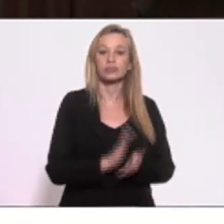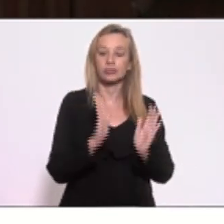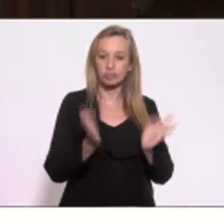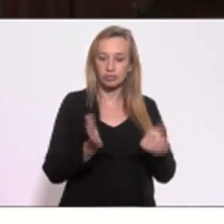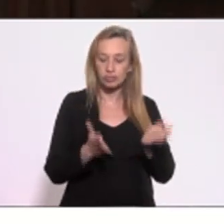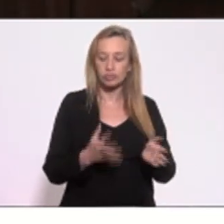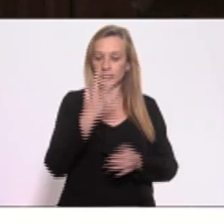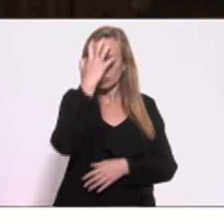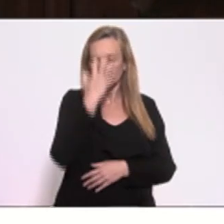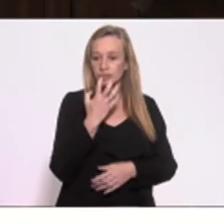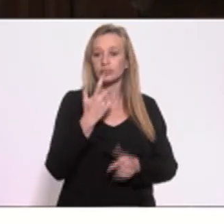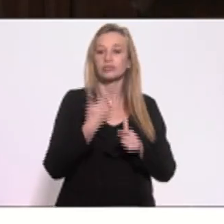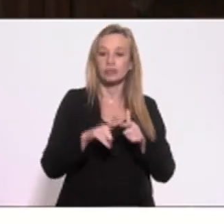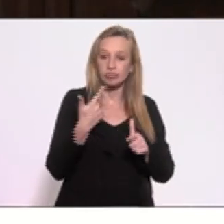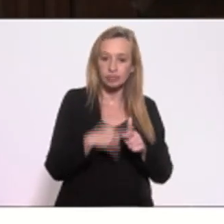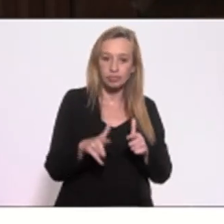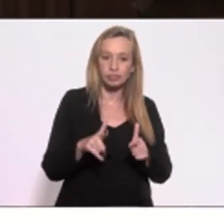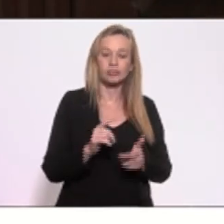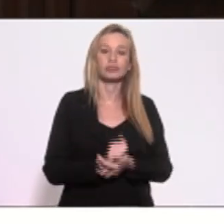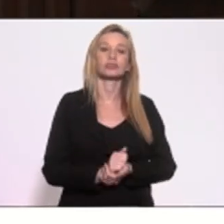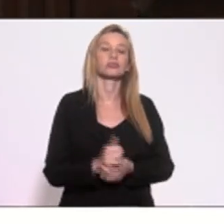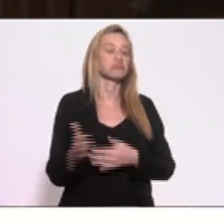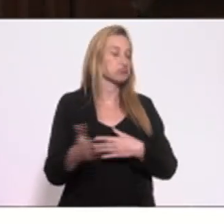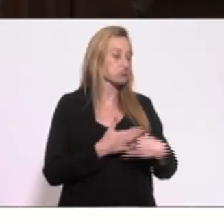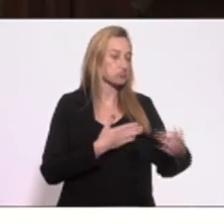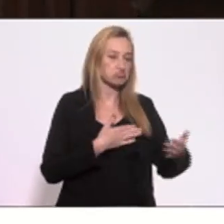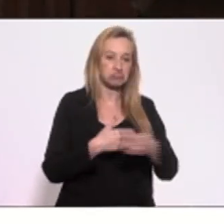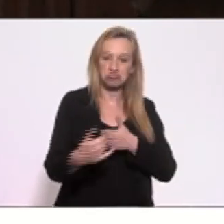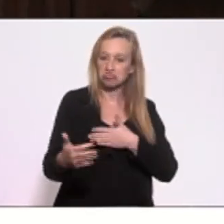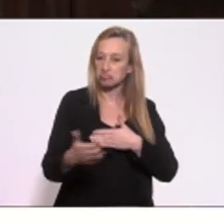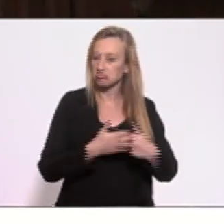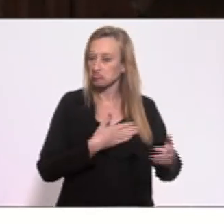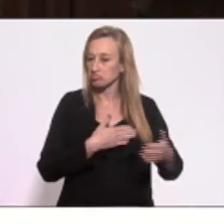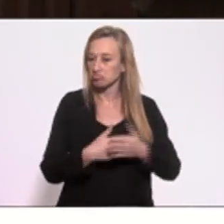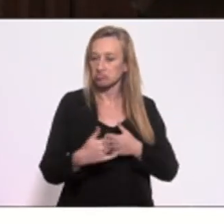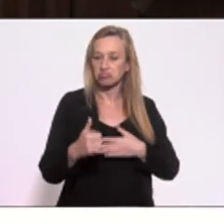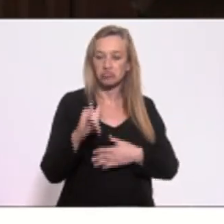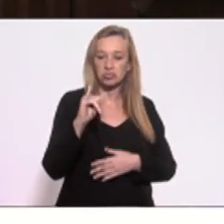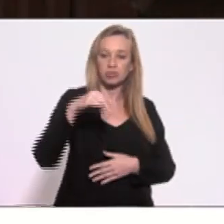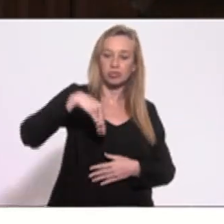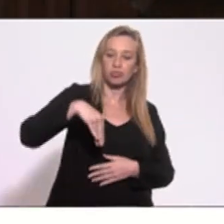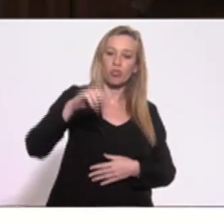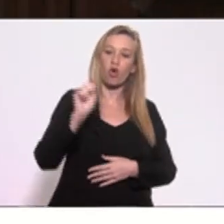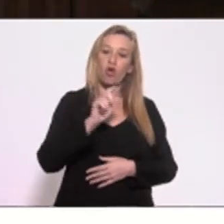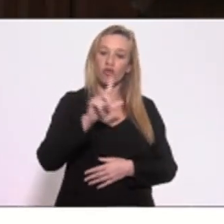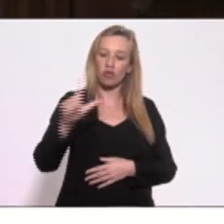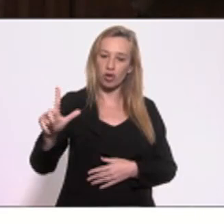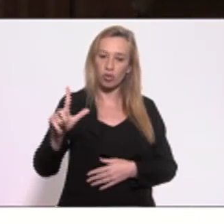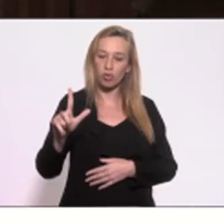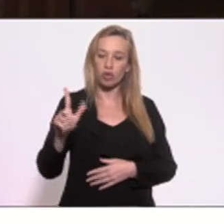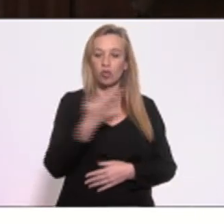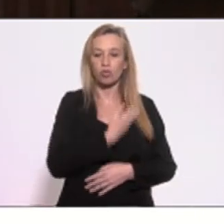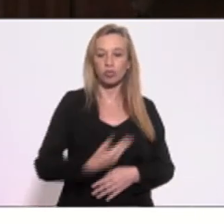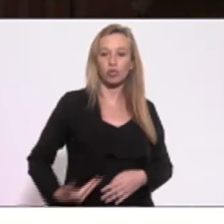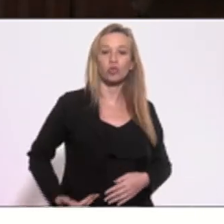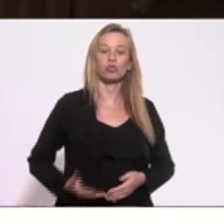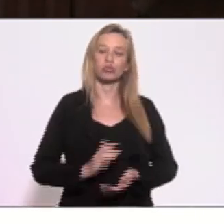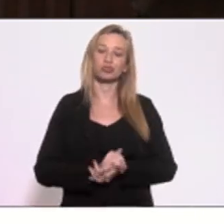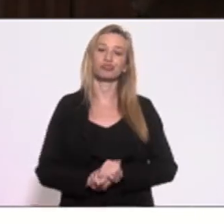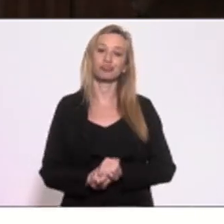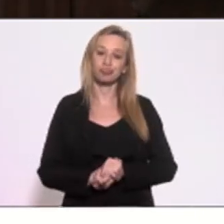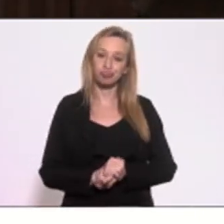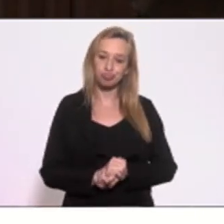são um grave problema em qualquer imóvel público que não venha